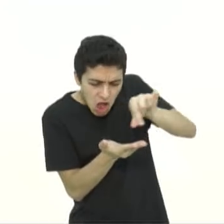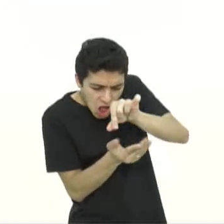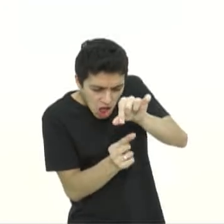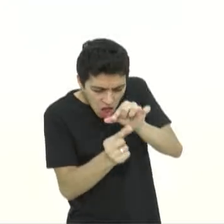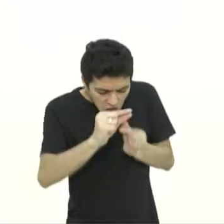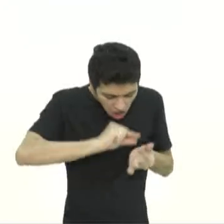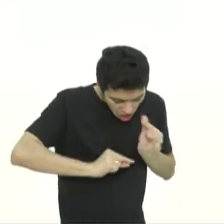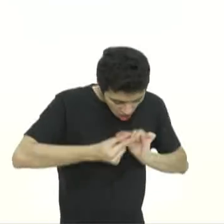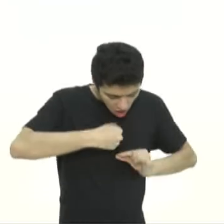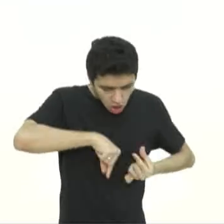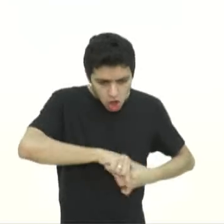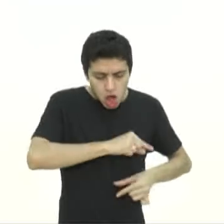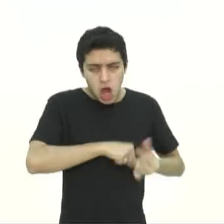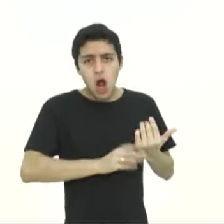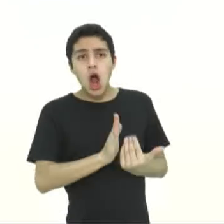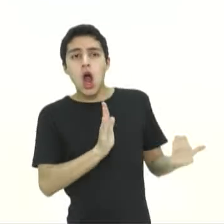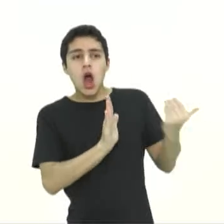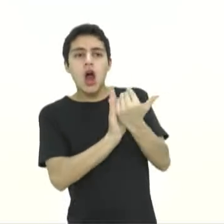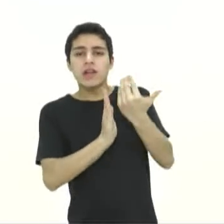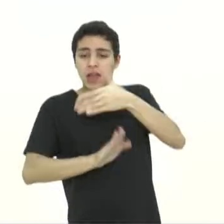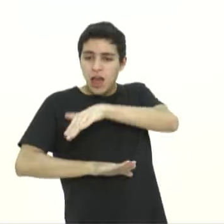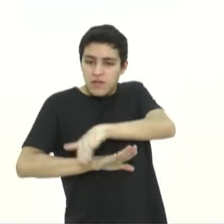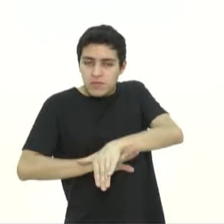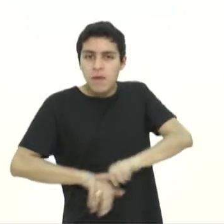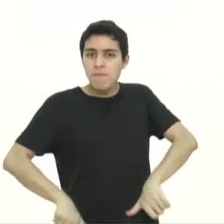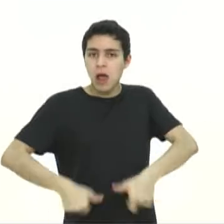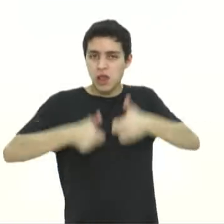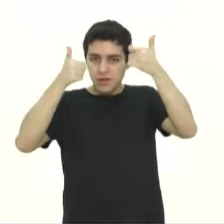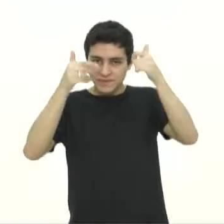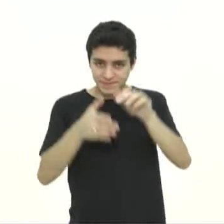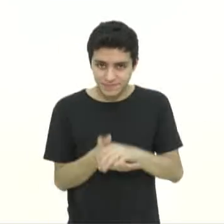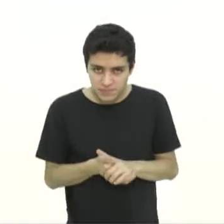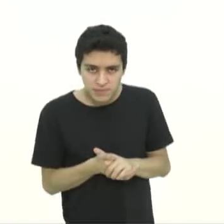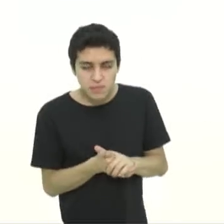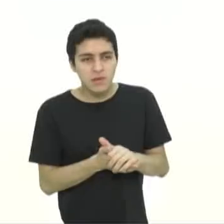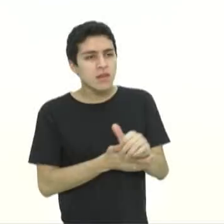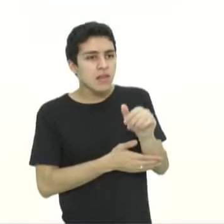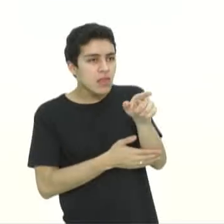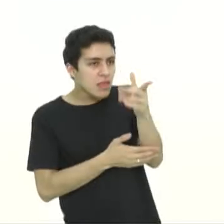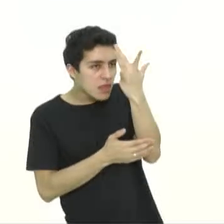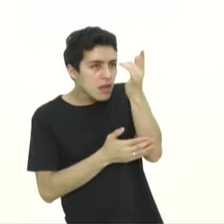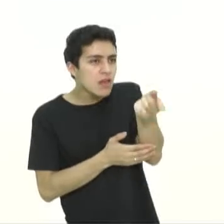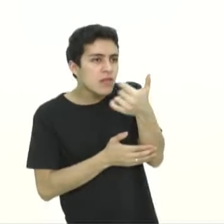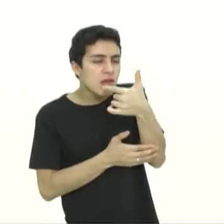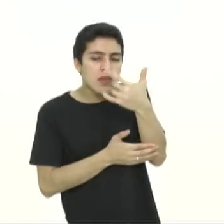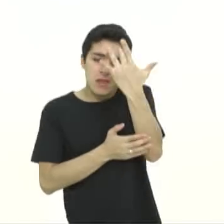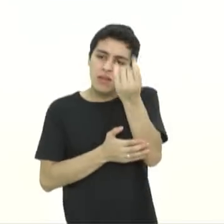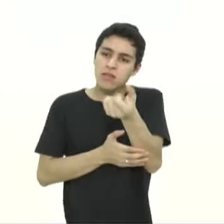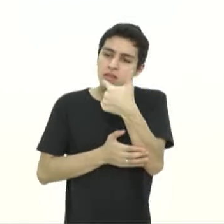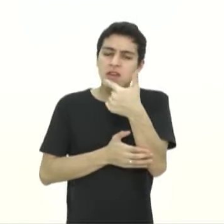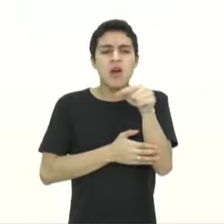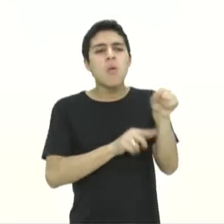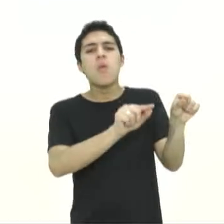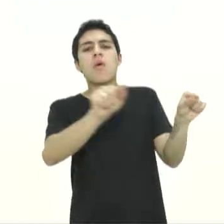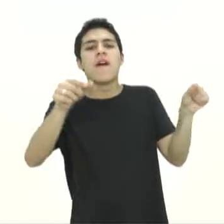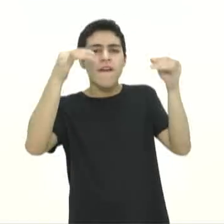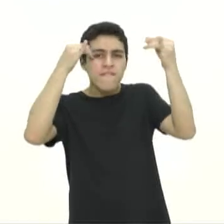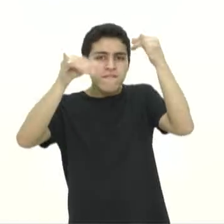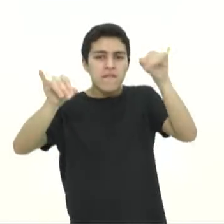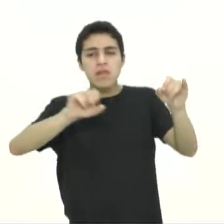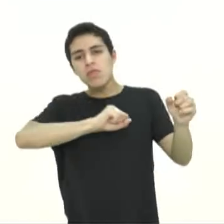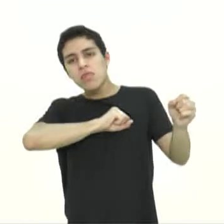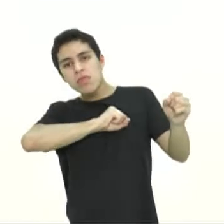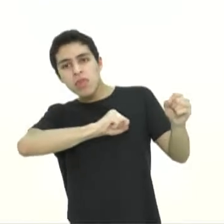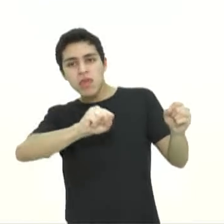mas que aos milhões ajudam a digestão. Cada dia uma aspirina previne um infarto. Uma taça de vinho